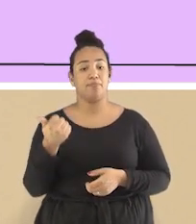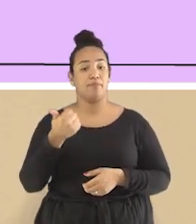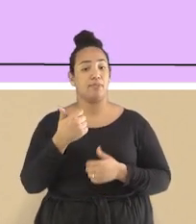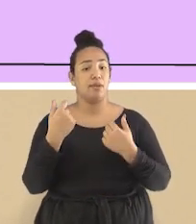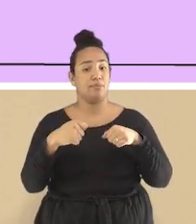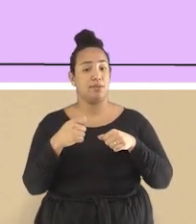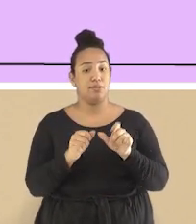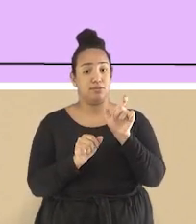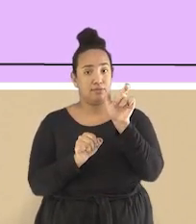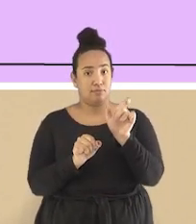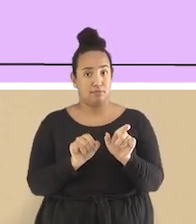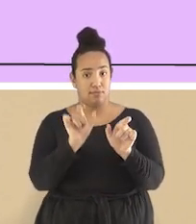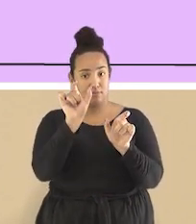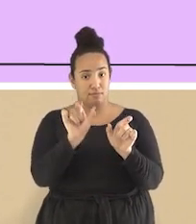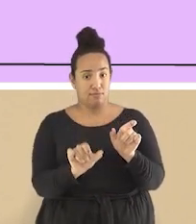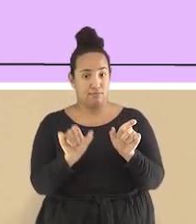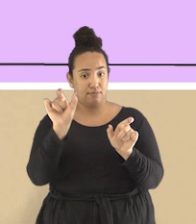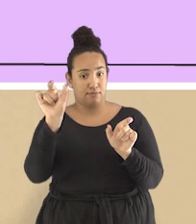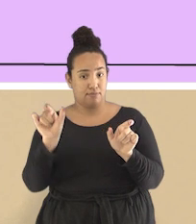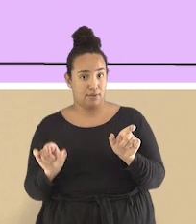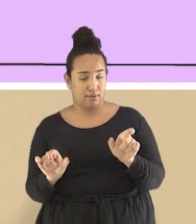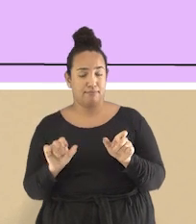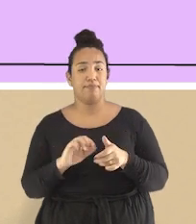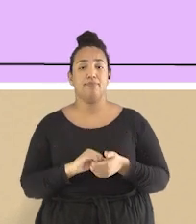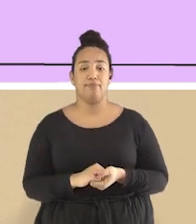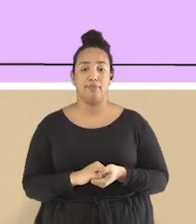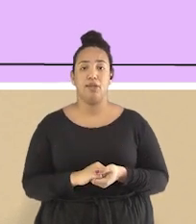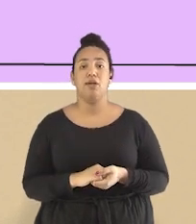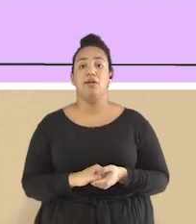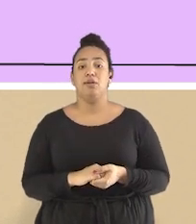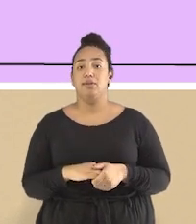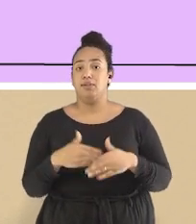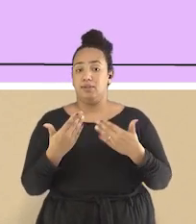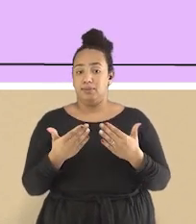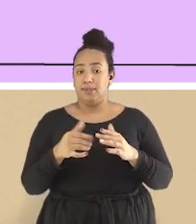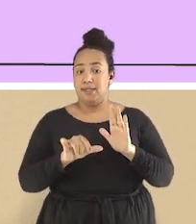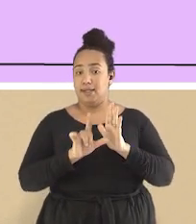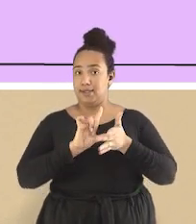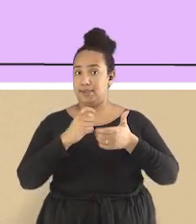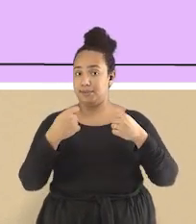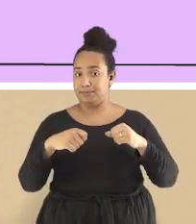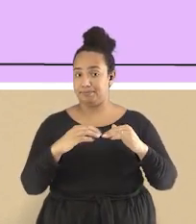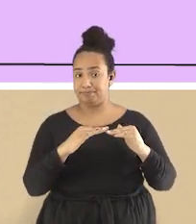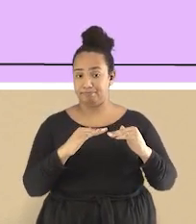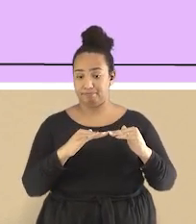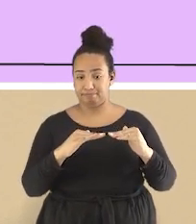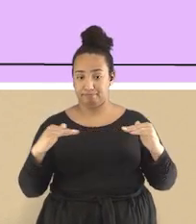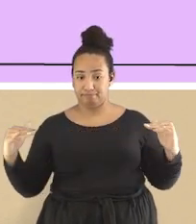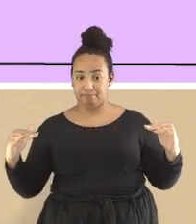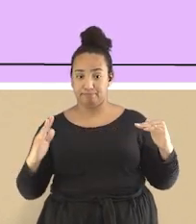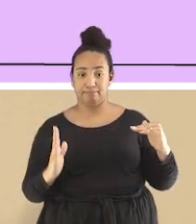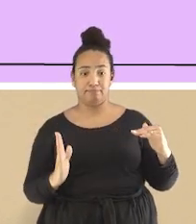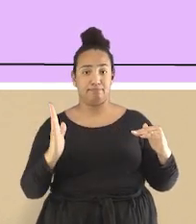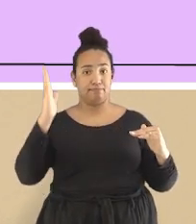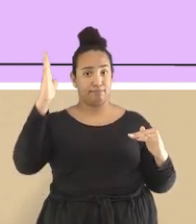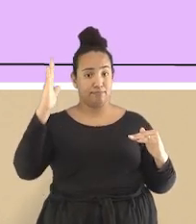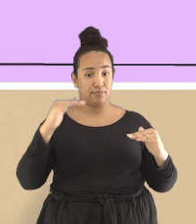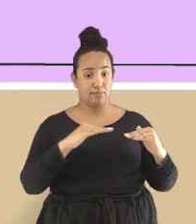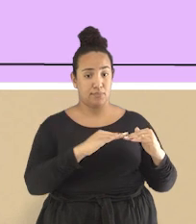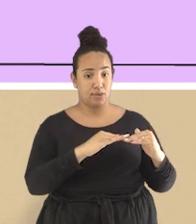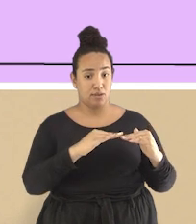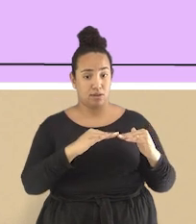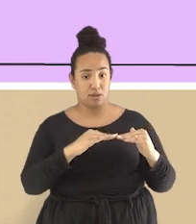vamos desenhar os eixos na horizontal e na vertical. Na horizontal, escrevemos o nome